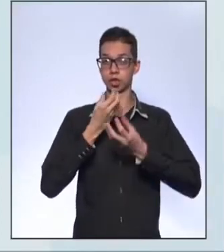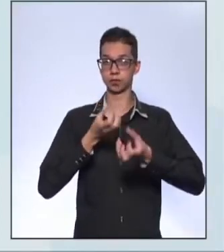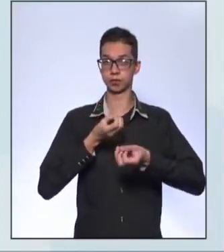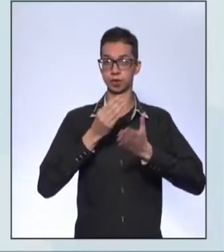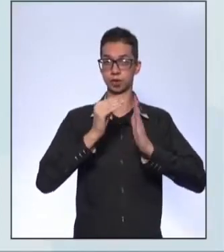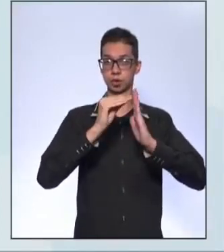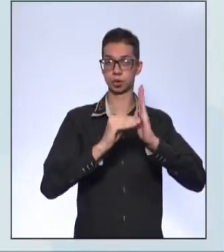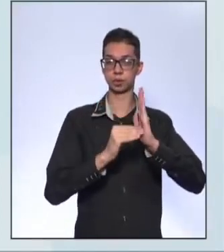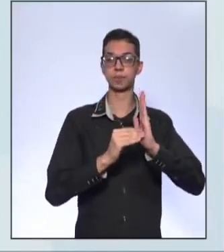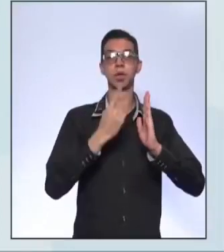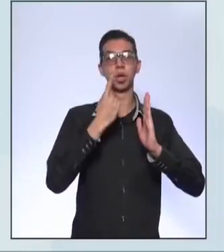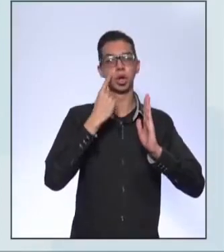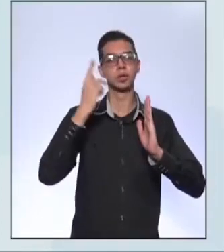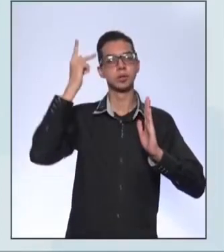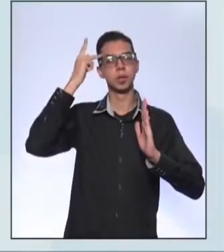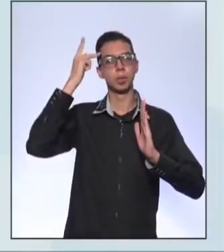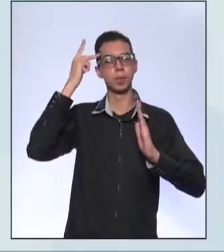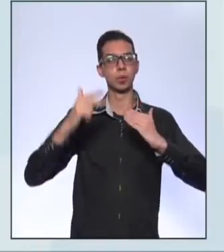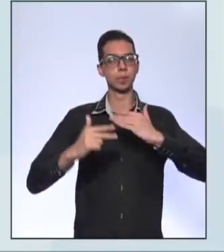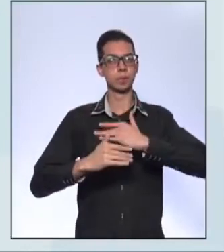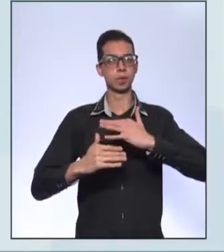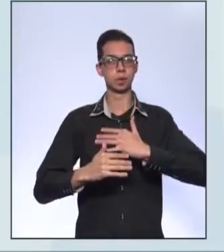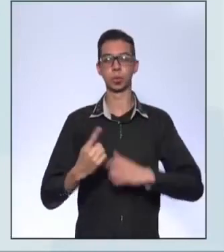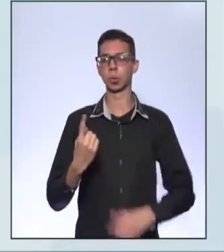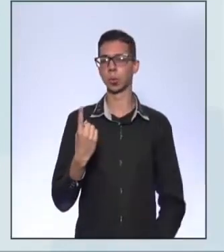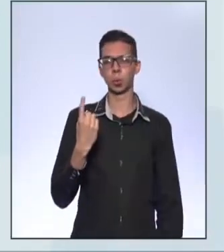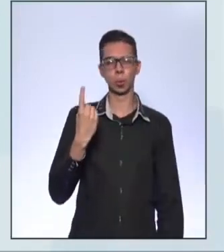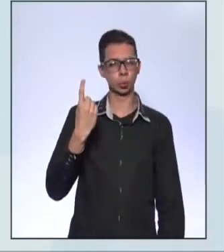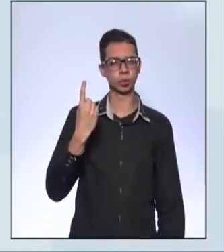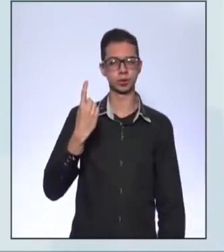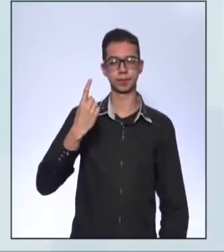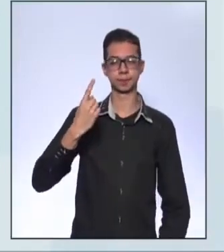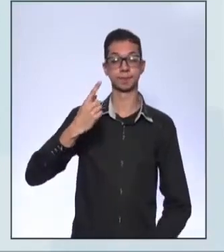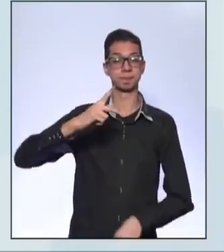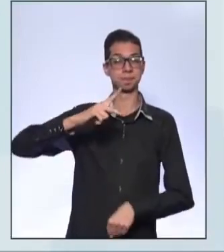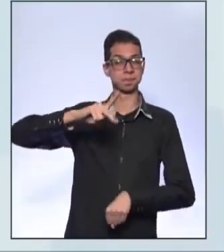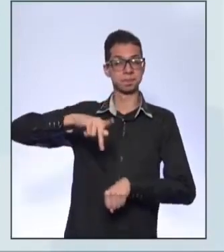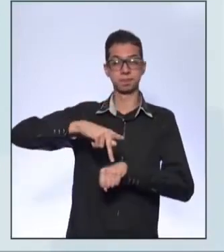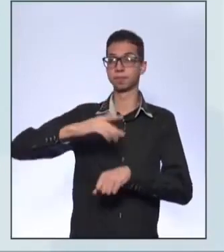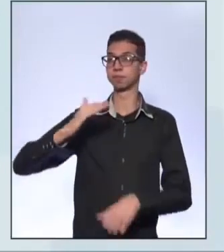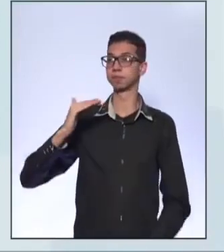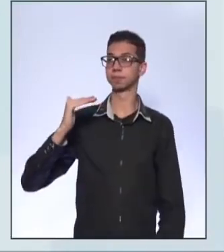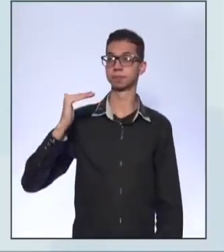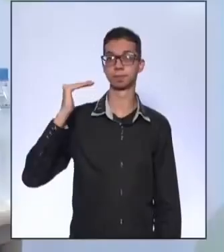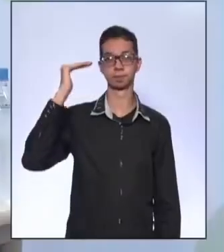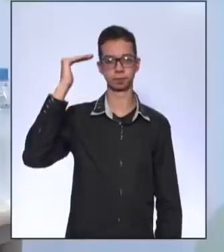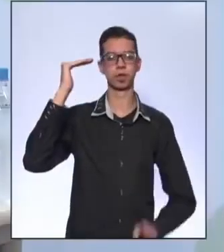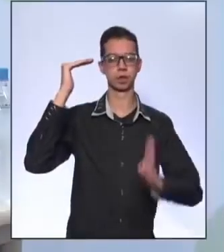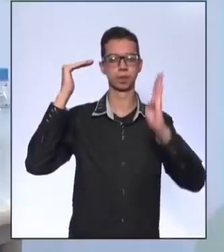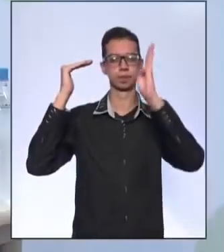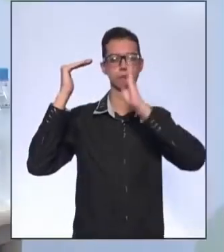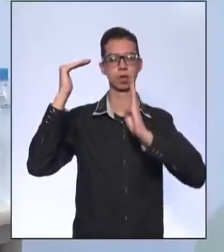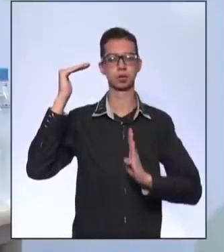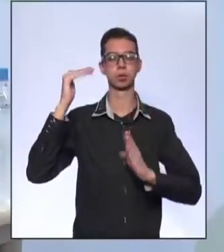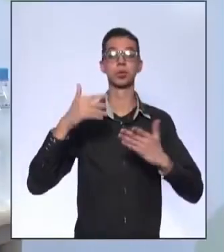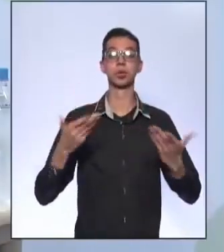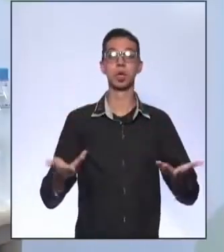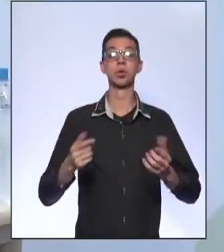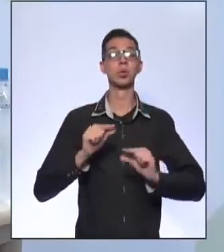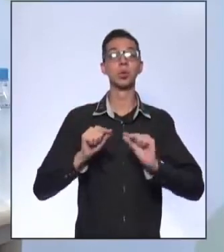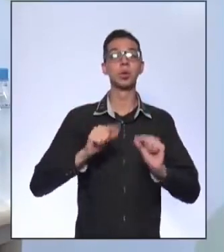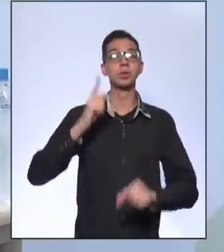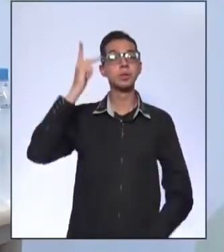grande metrópole nacional que nós temos aqui no Brasil tá essa influência que a São Paulo